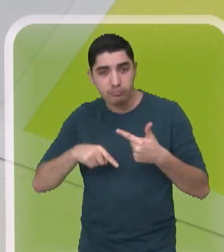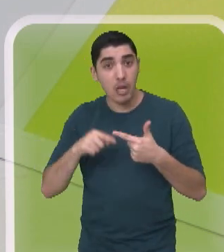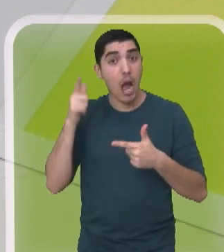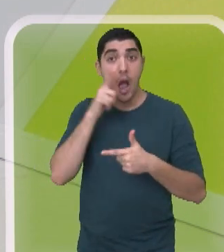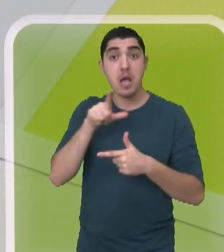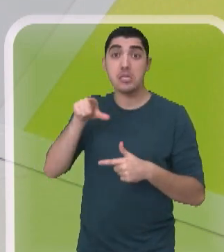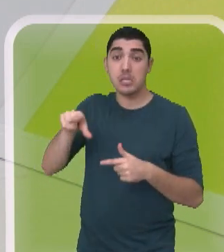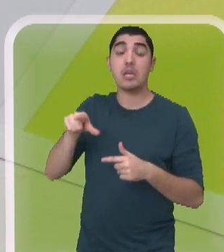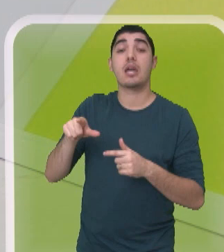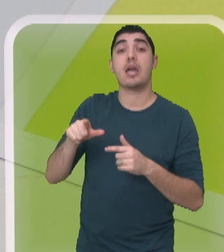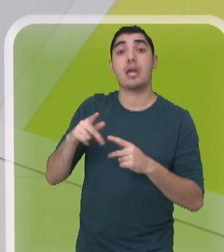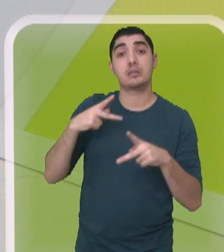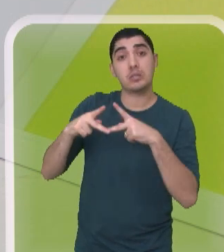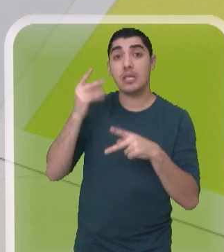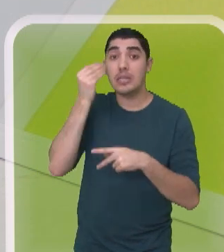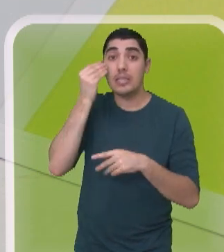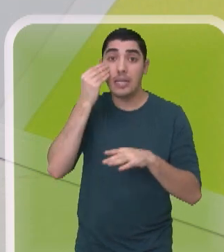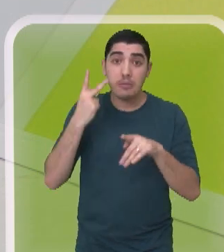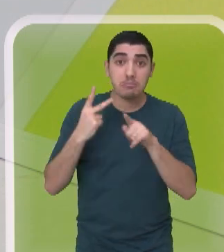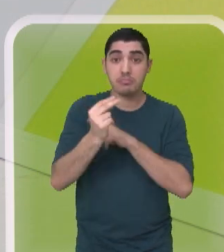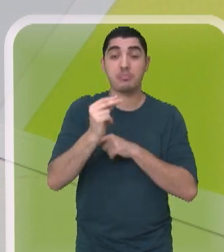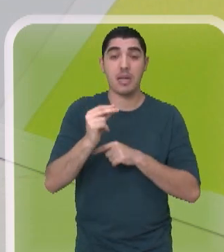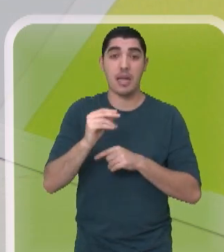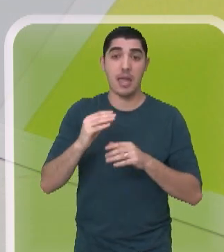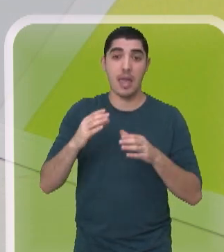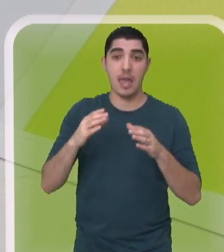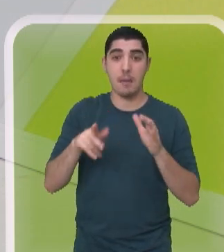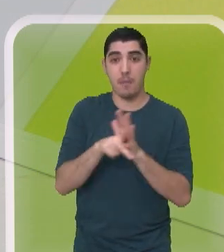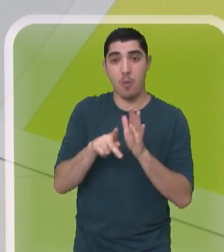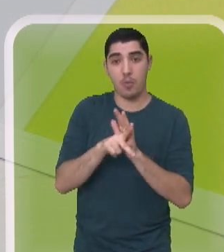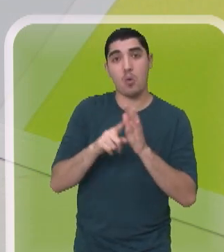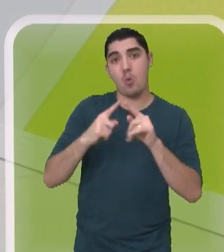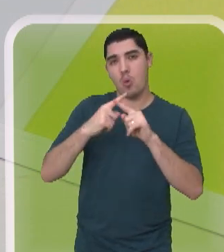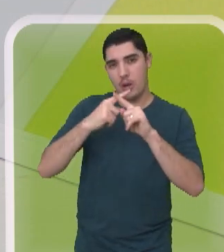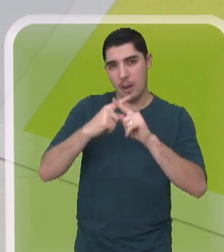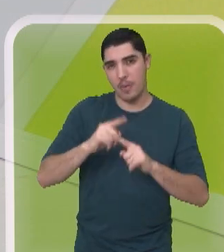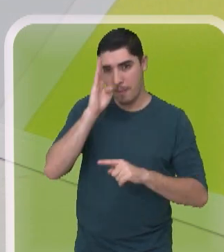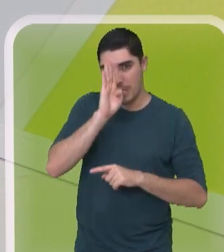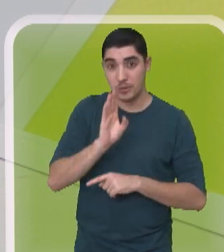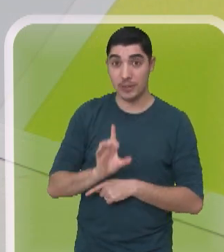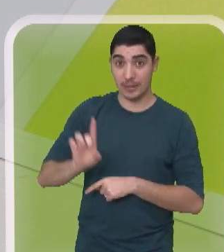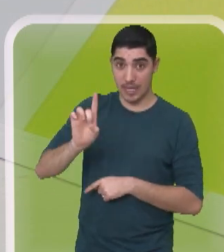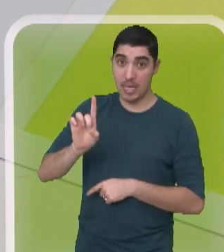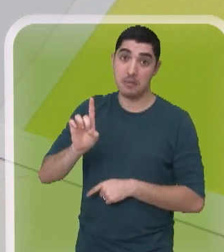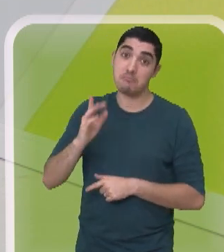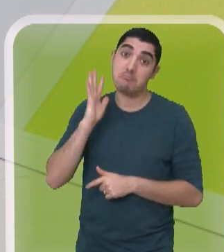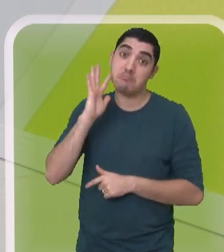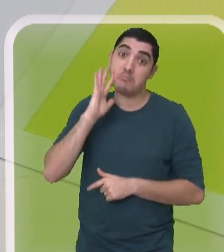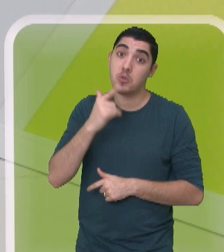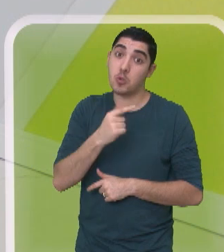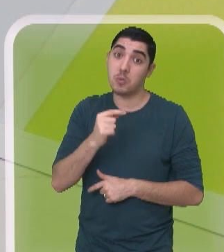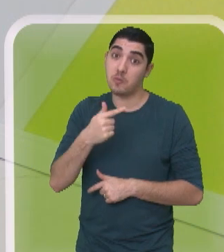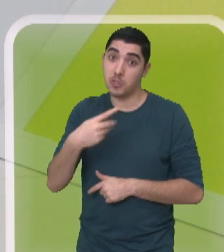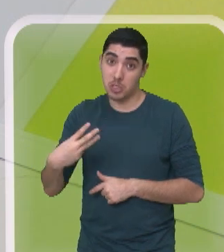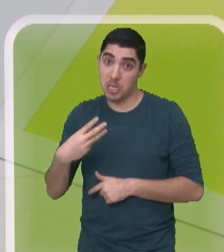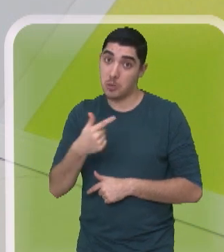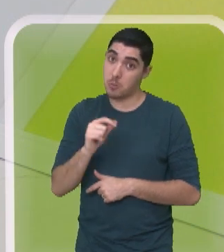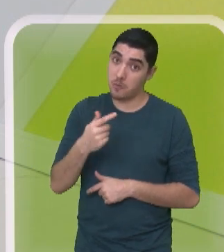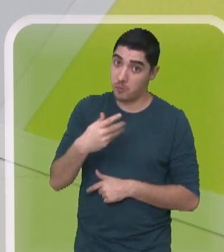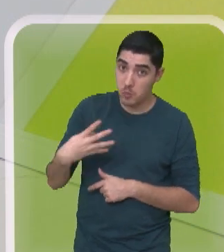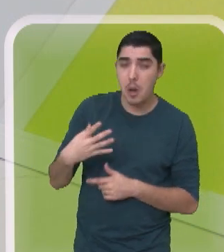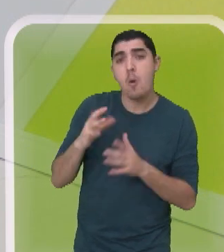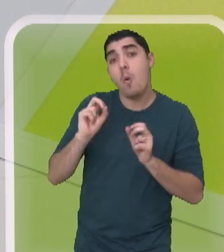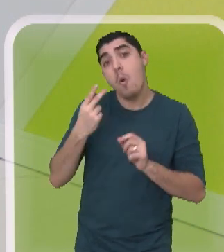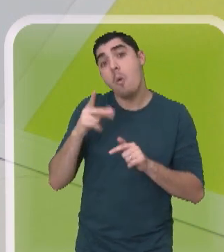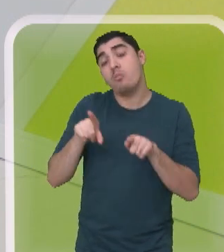uma vaga na Série D do Brasileiro. Eu acredito que é a ideia de vocês futuramente, quem sabe por que não, em 2023, ou até mesmo, se não der, uma Copa